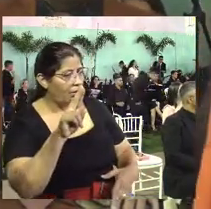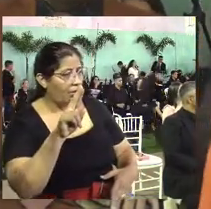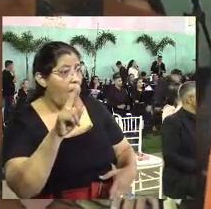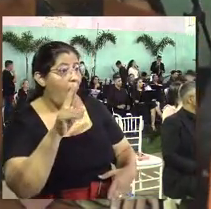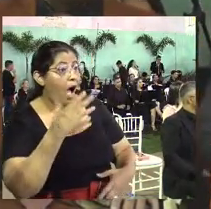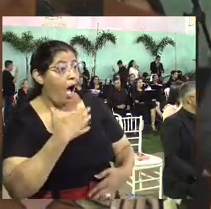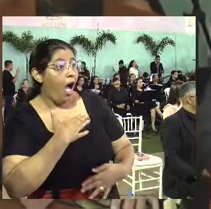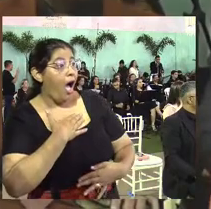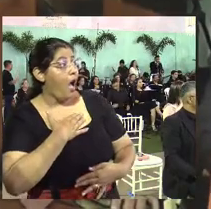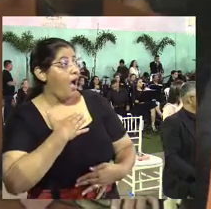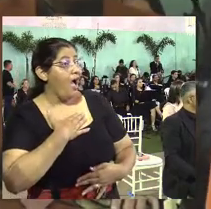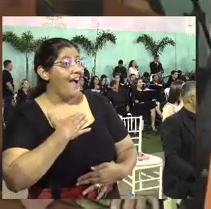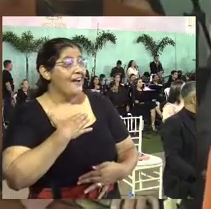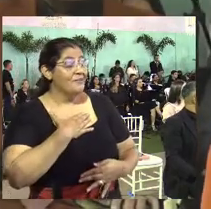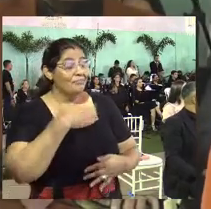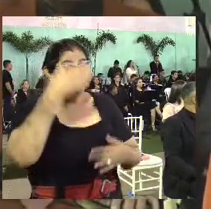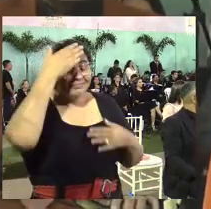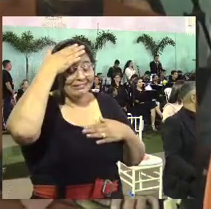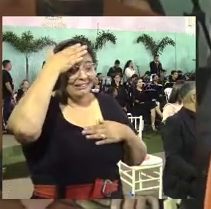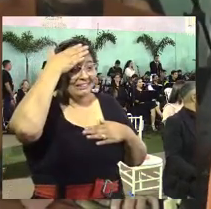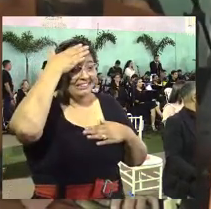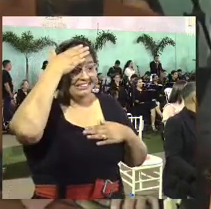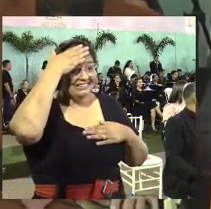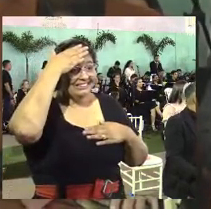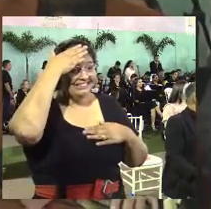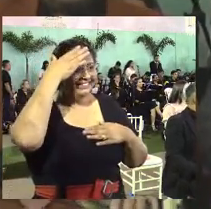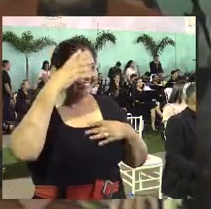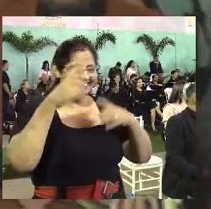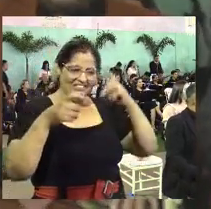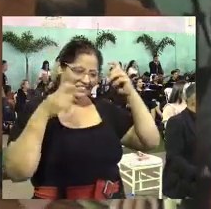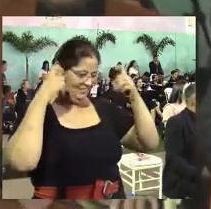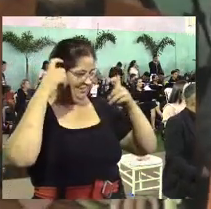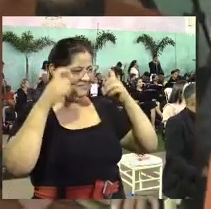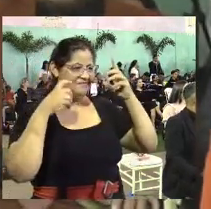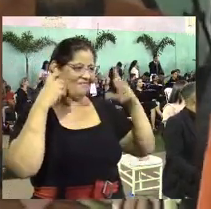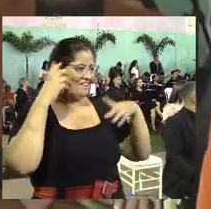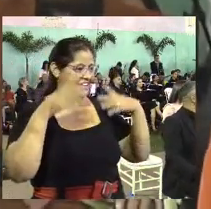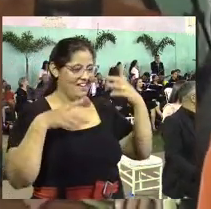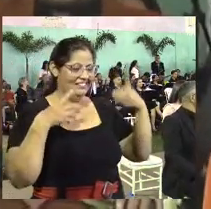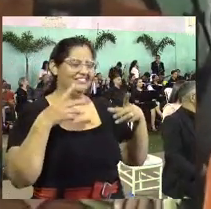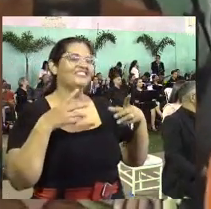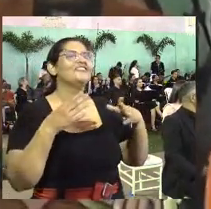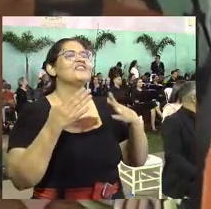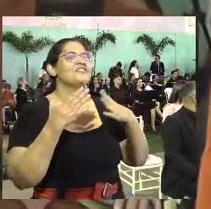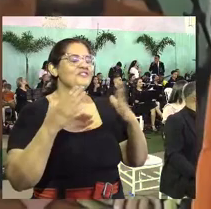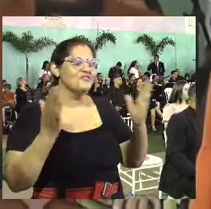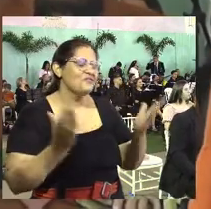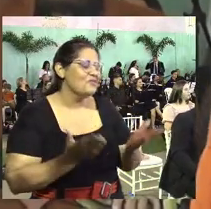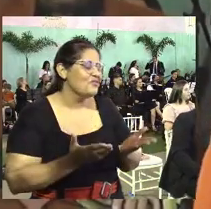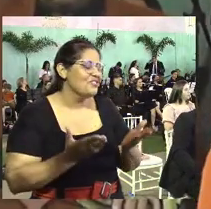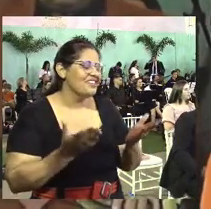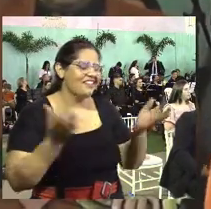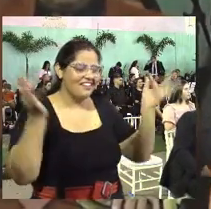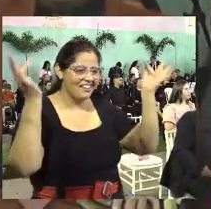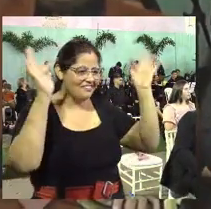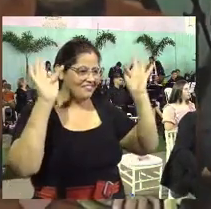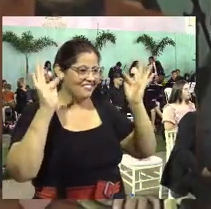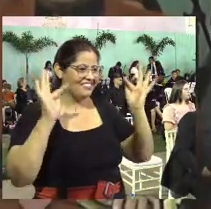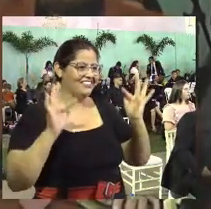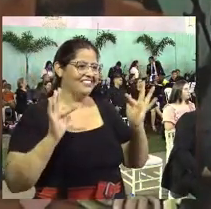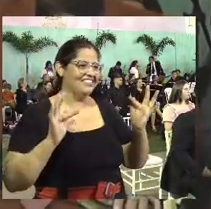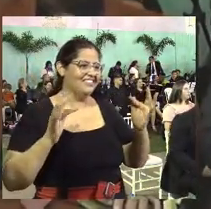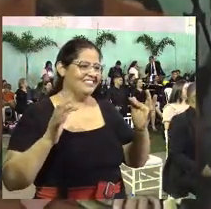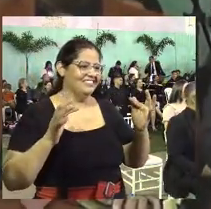meio que ficou apavorada mas tá aqui hoje para louvar o nome do senhor juntamente conosco e a igreja